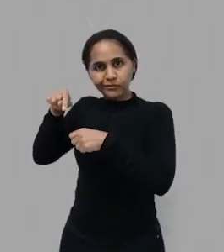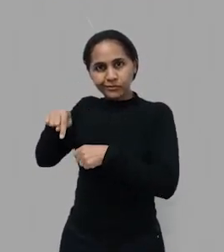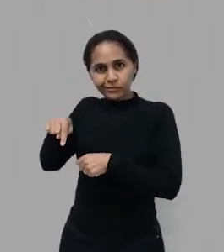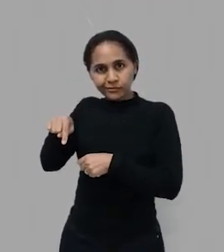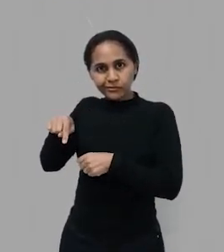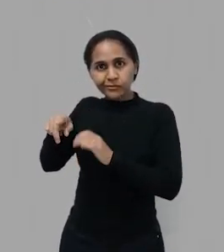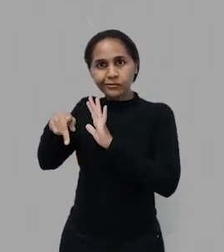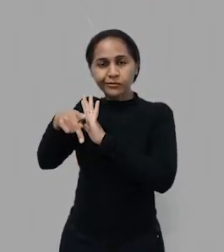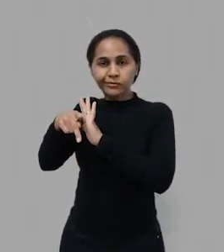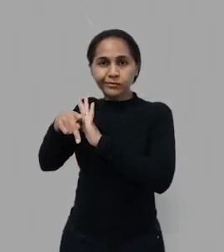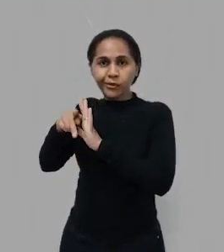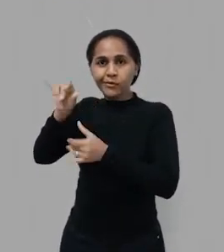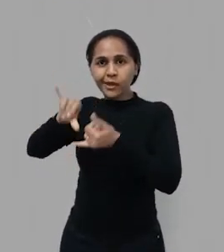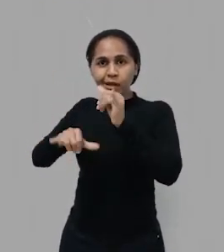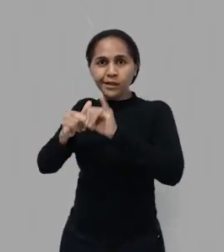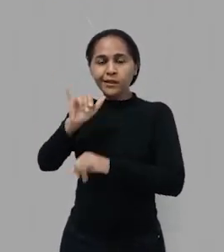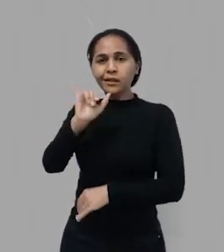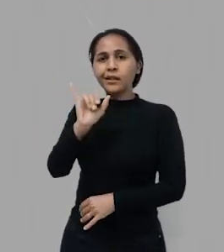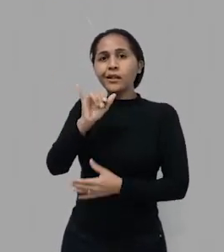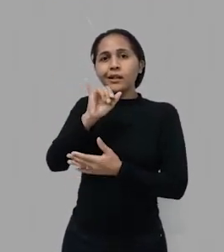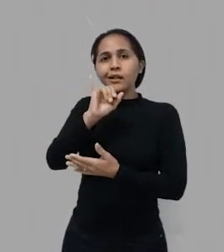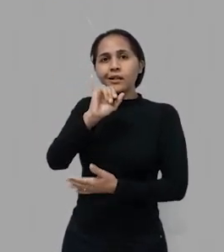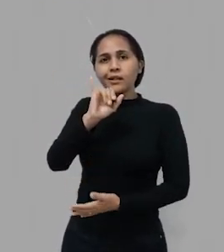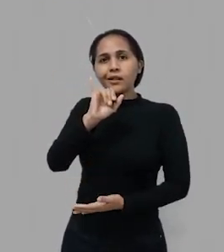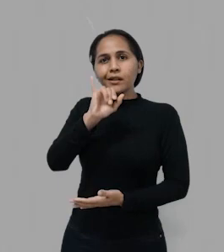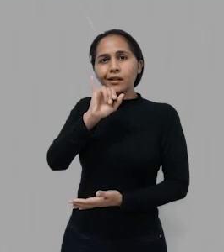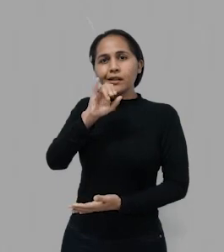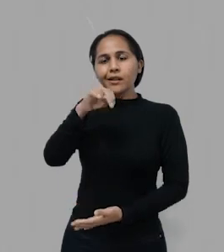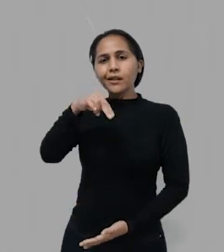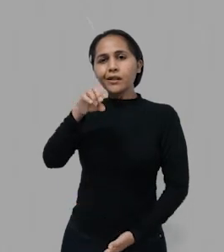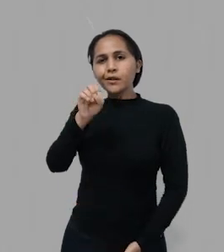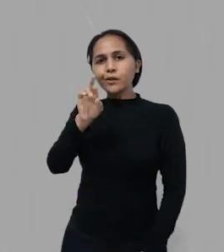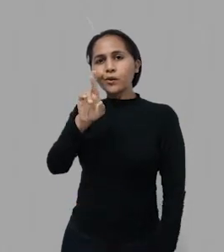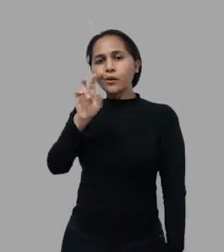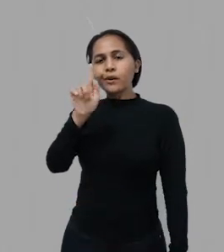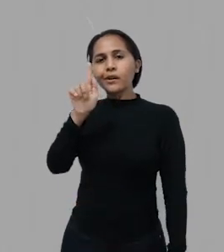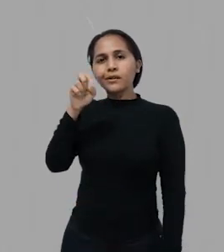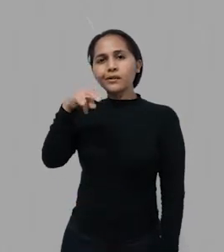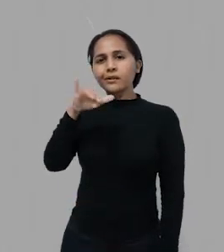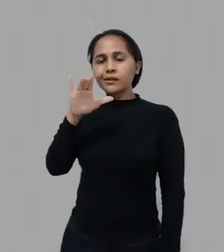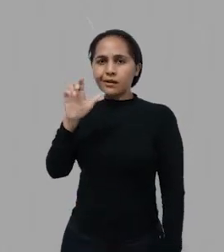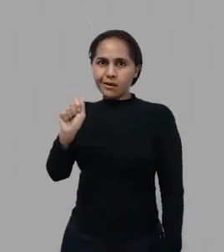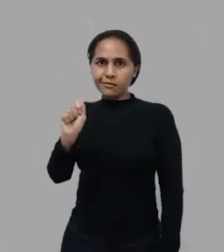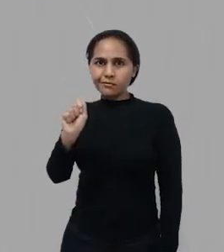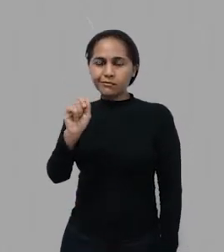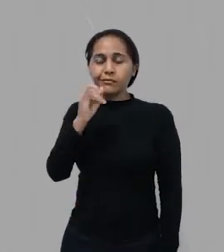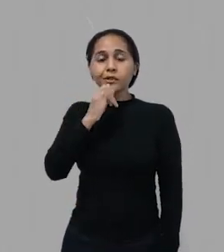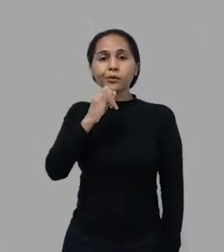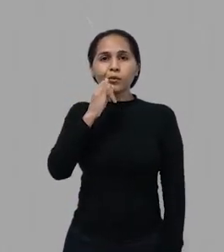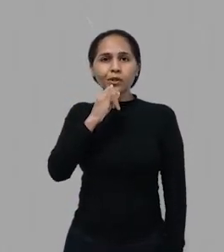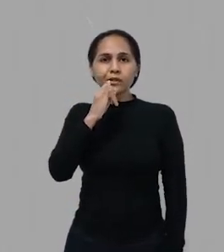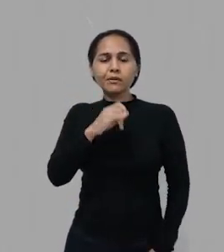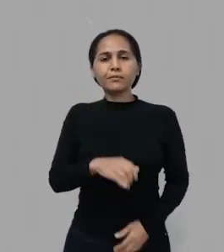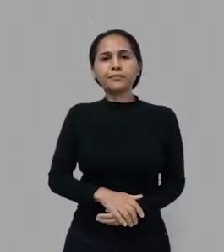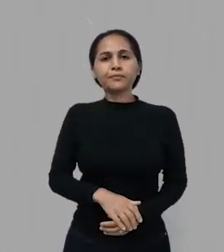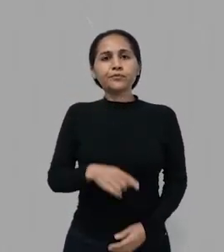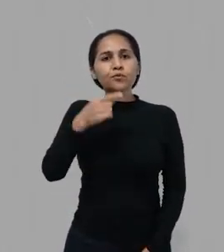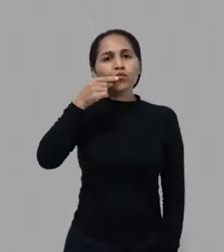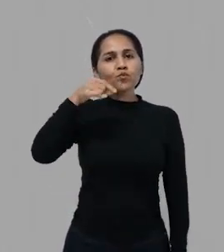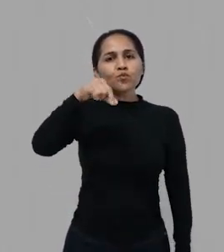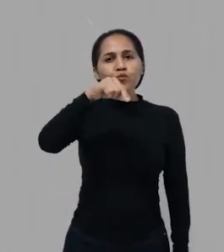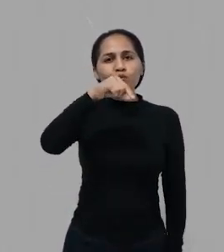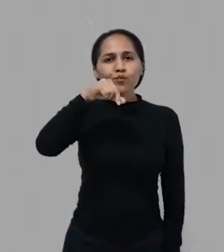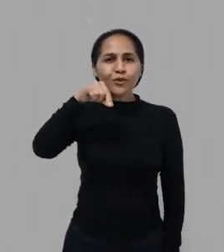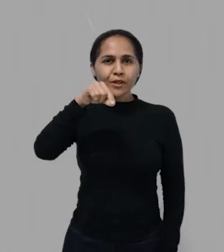inorgânica. Certo? Por exemplo, o cloreto de sódio. A principal fonte do cloreto de sódio, o sal de cozinha, é a água do mar. Então, é